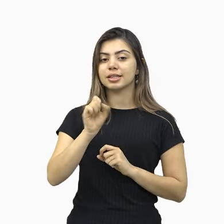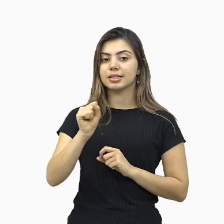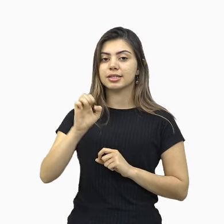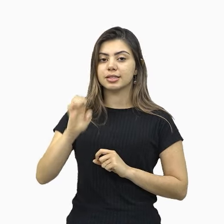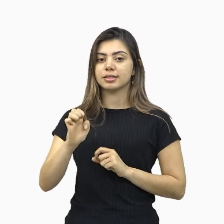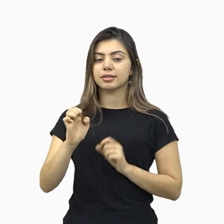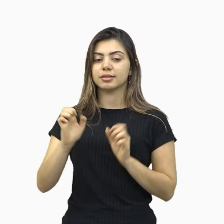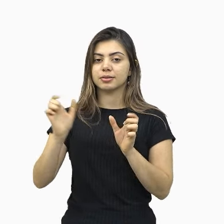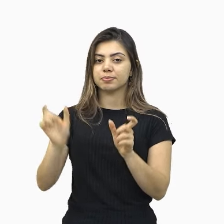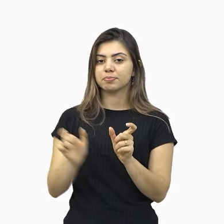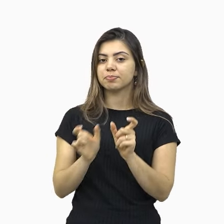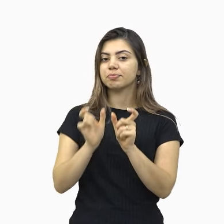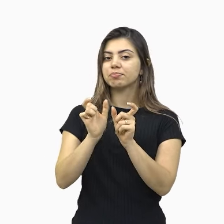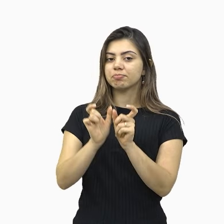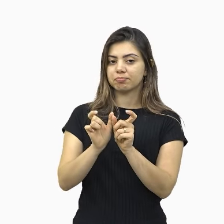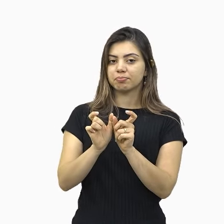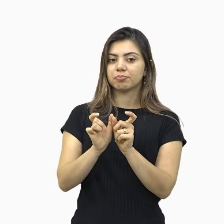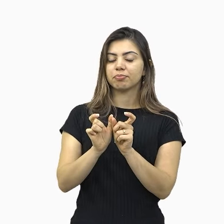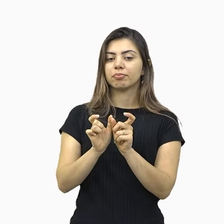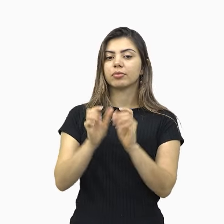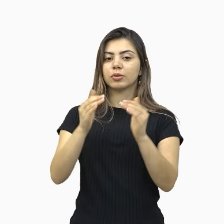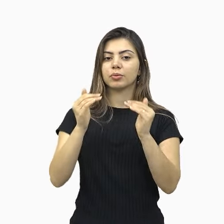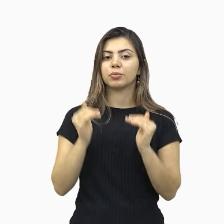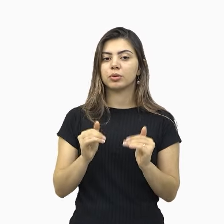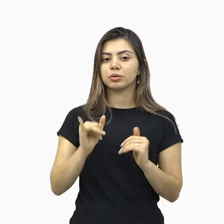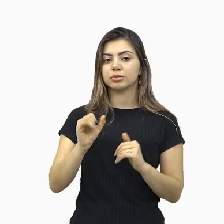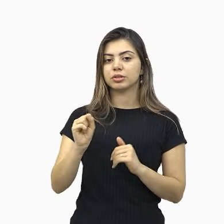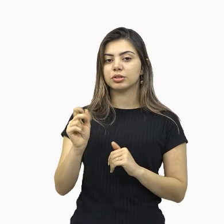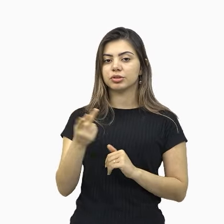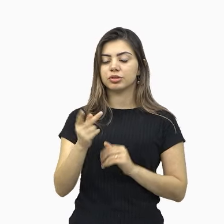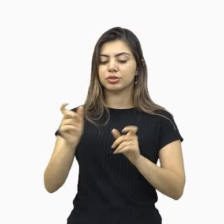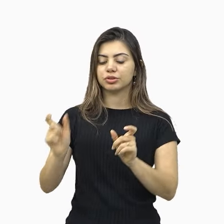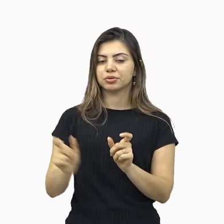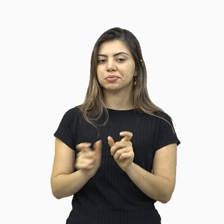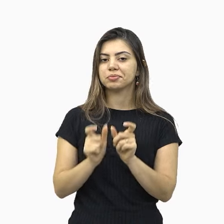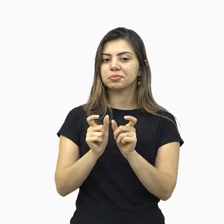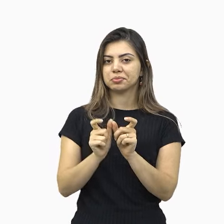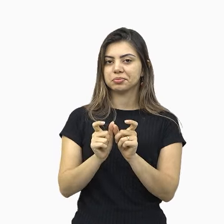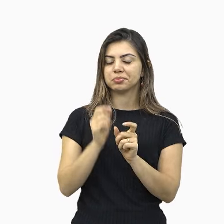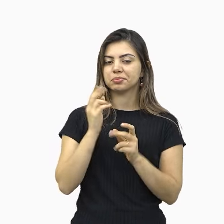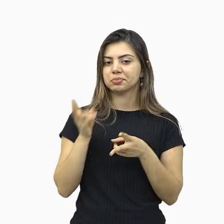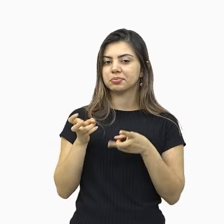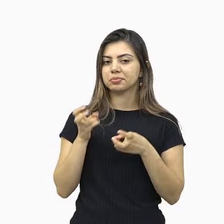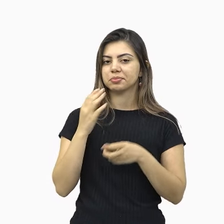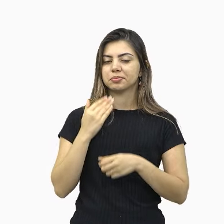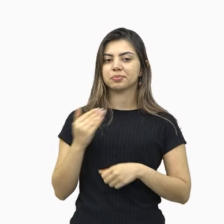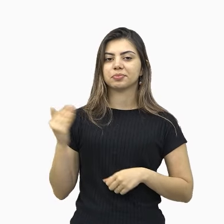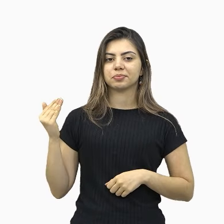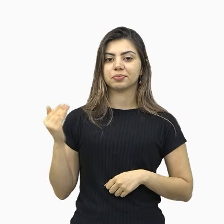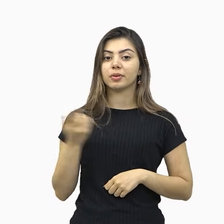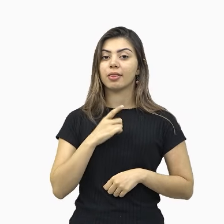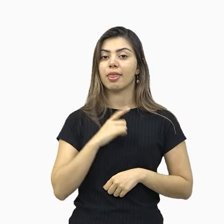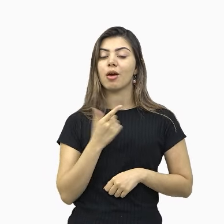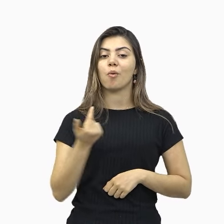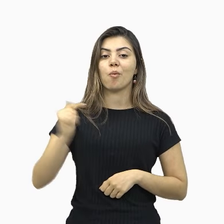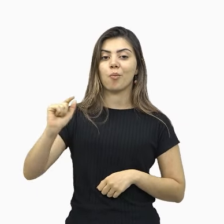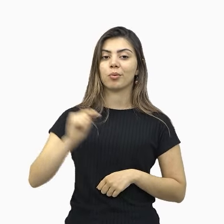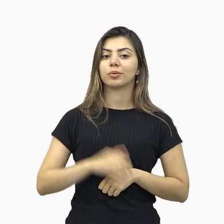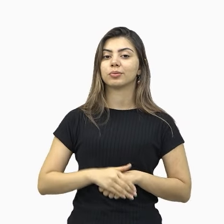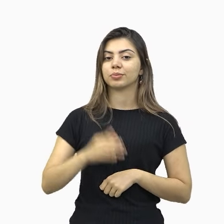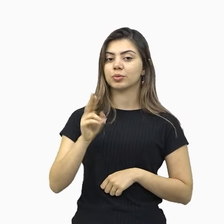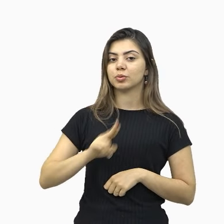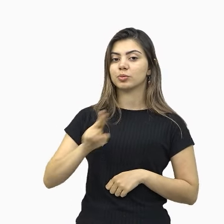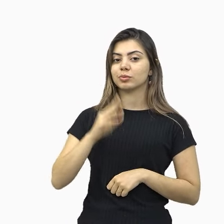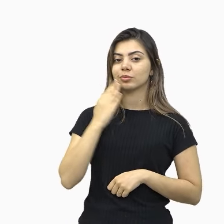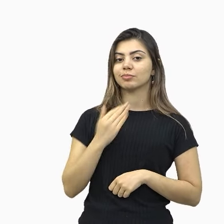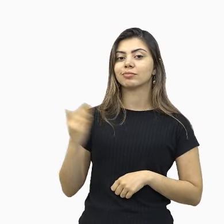Senegal, senegalese. E com ish, Sweden, Swedish. Mais um outro ali, Greece,